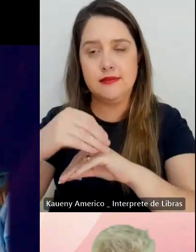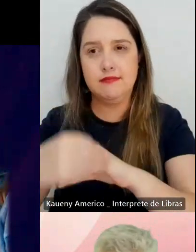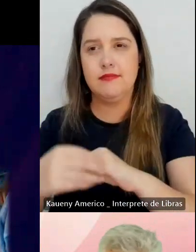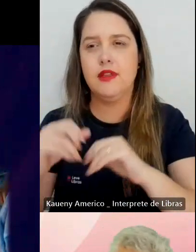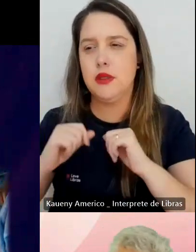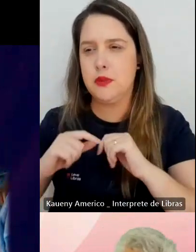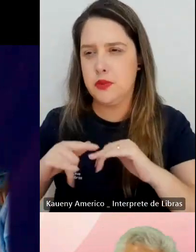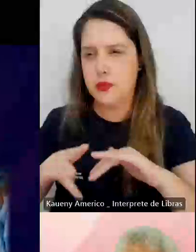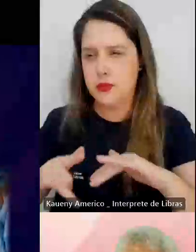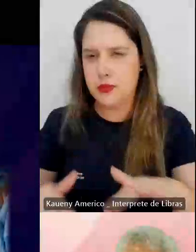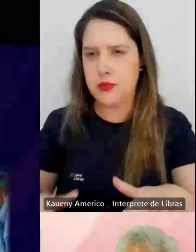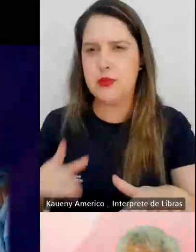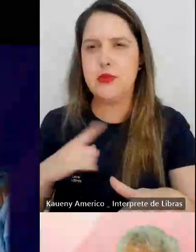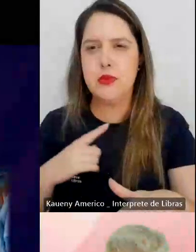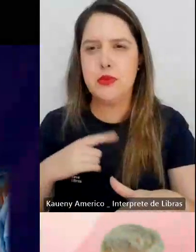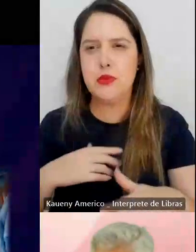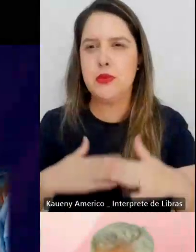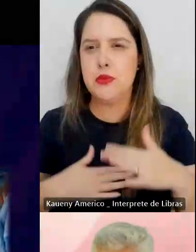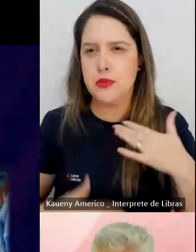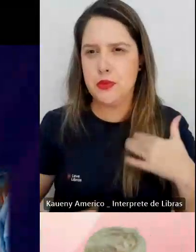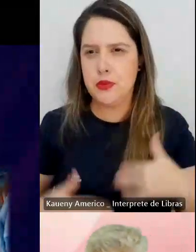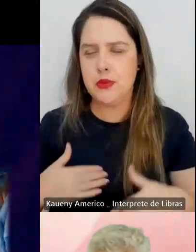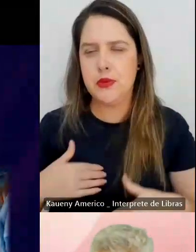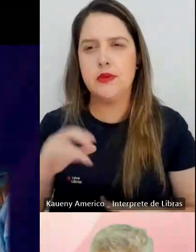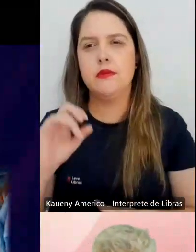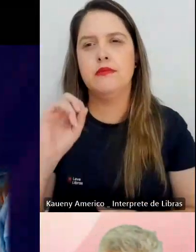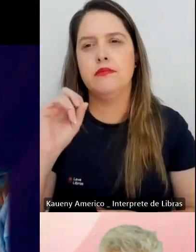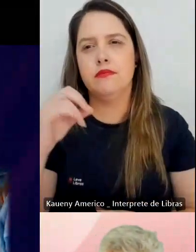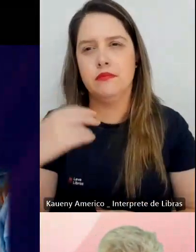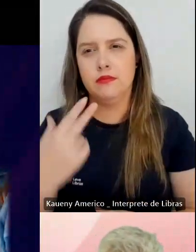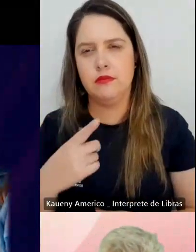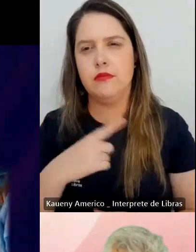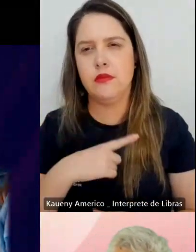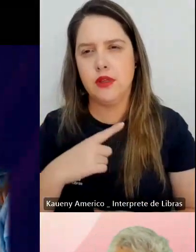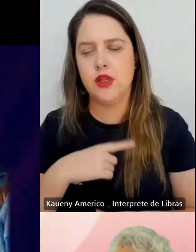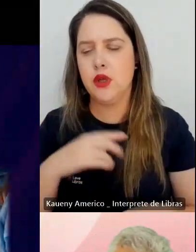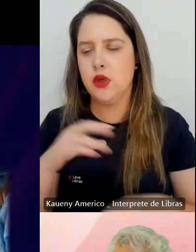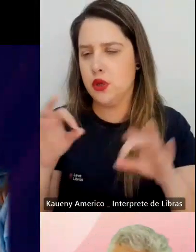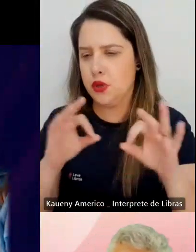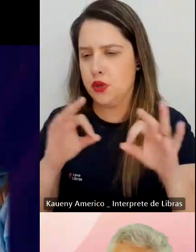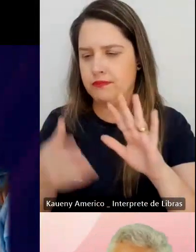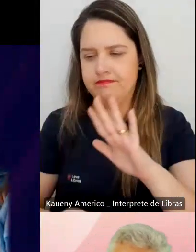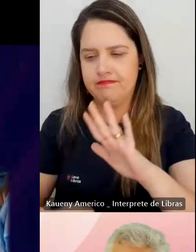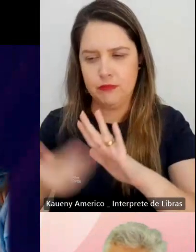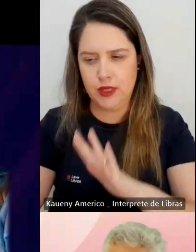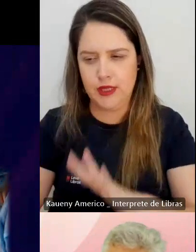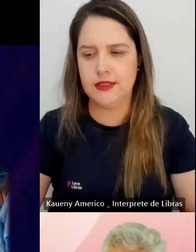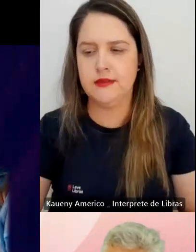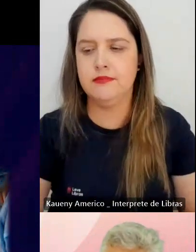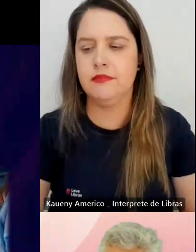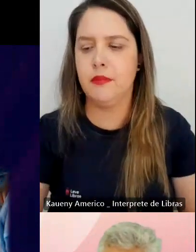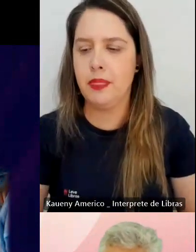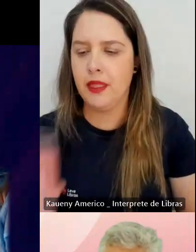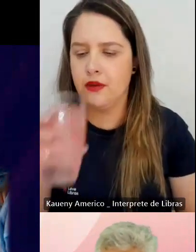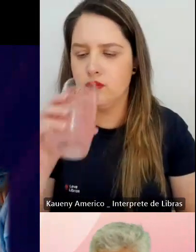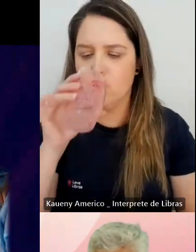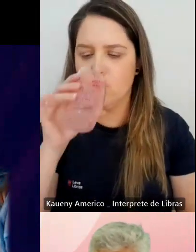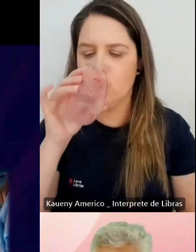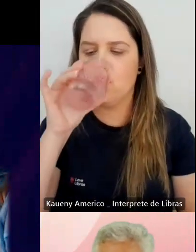livres pelo corpo, a medicação consiga resolver e retirá-las. Na terapia hormonal, ela